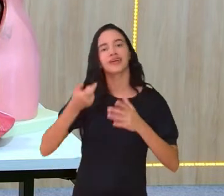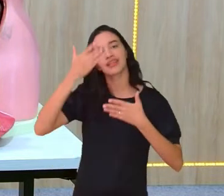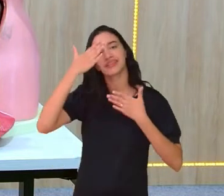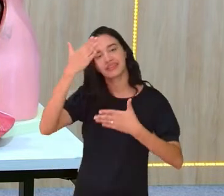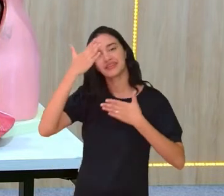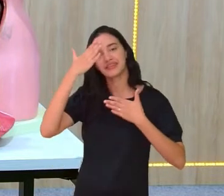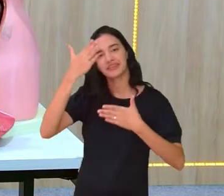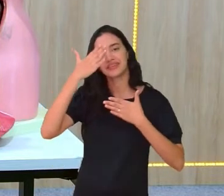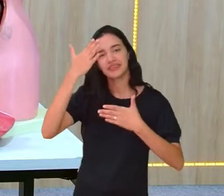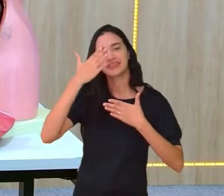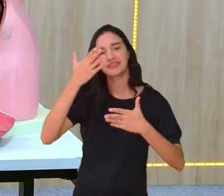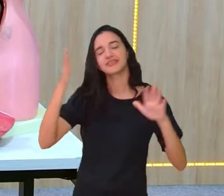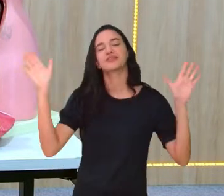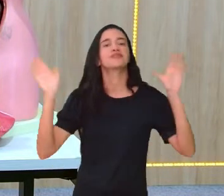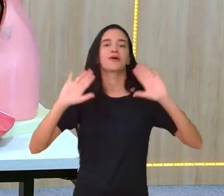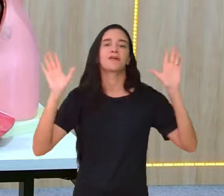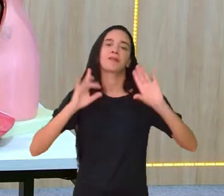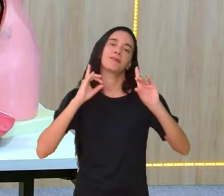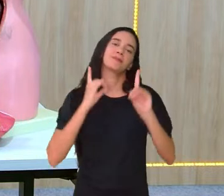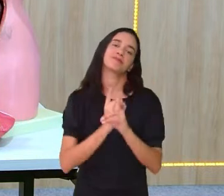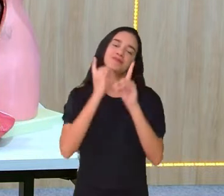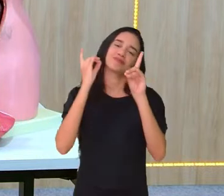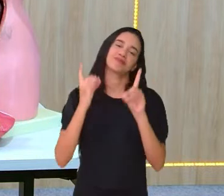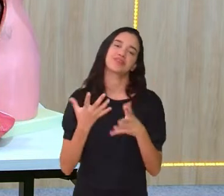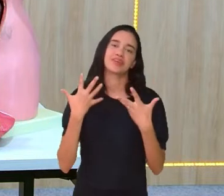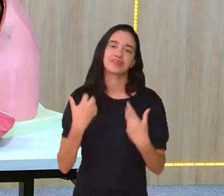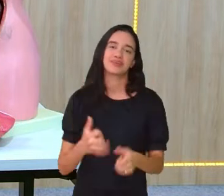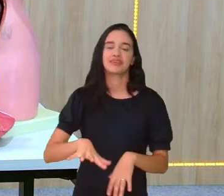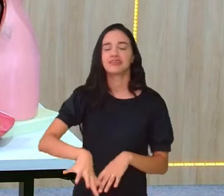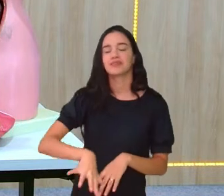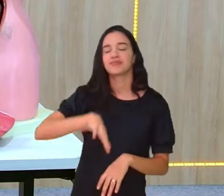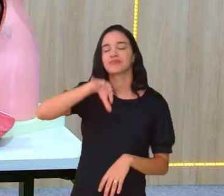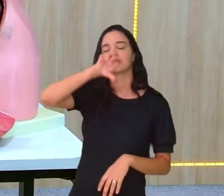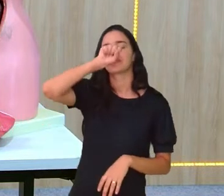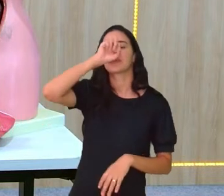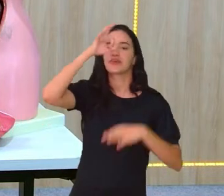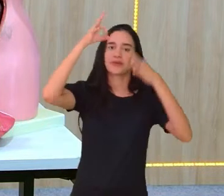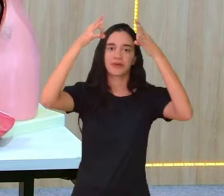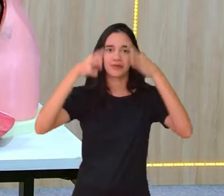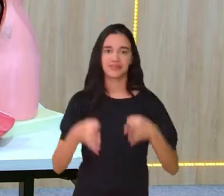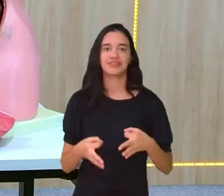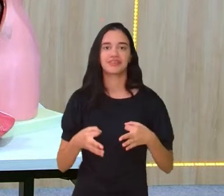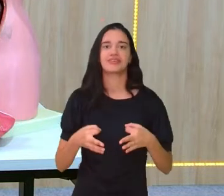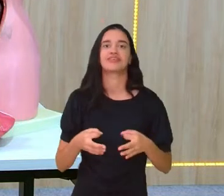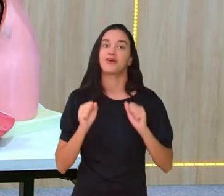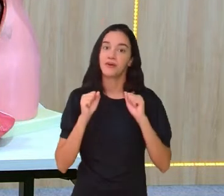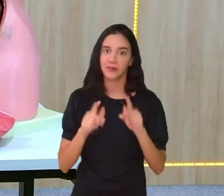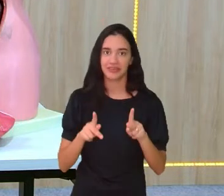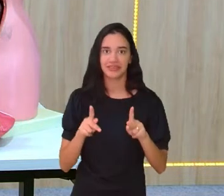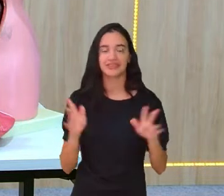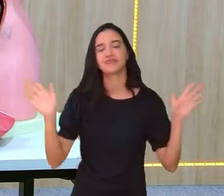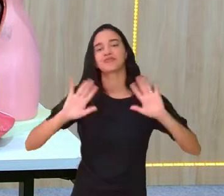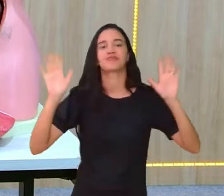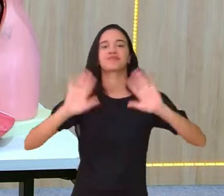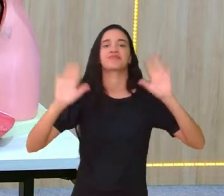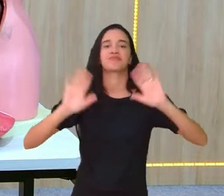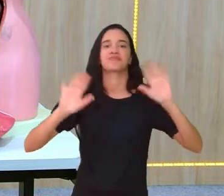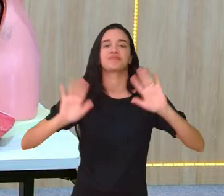gratidão. Até a próxima aula e vamos respirar corretamente,